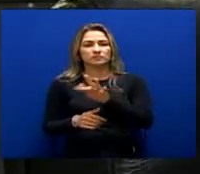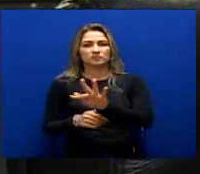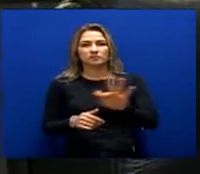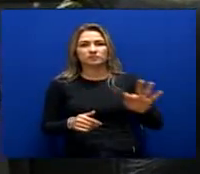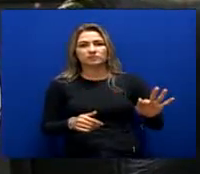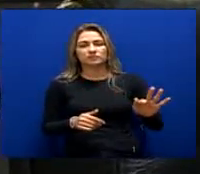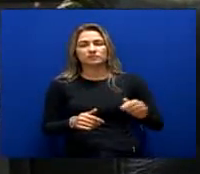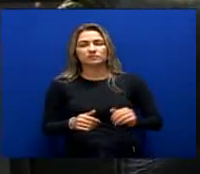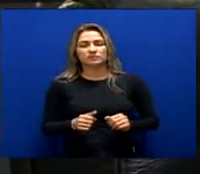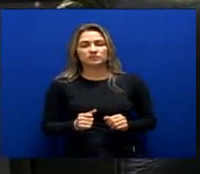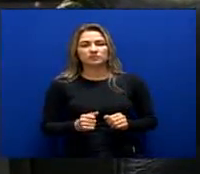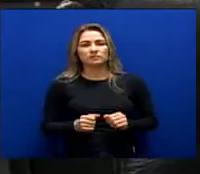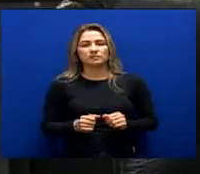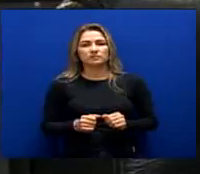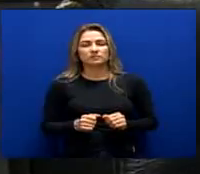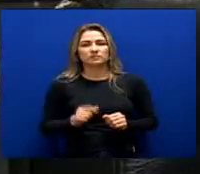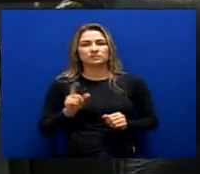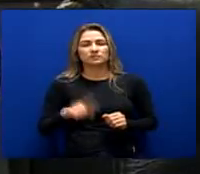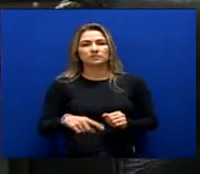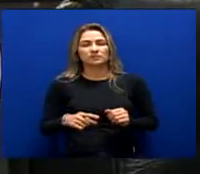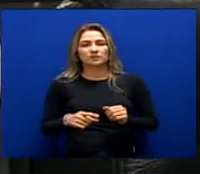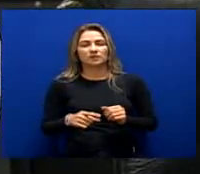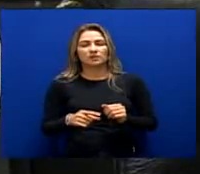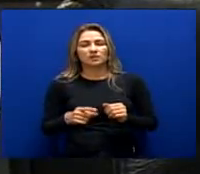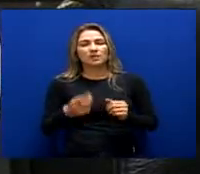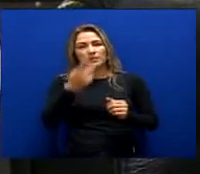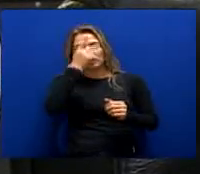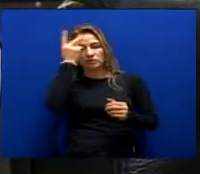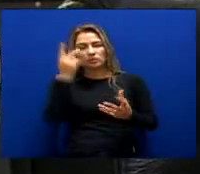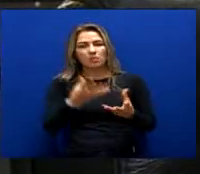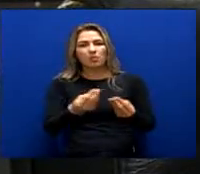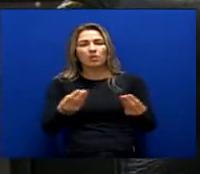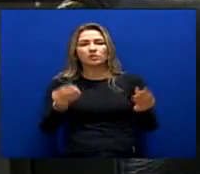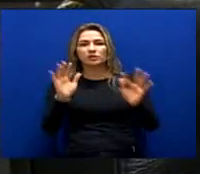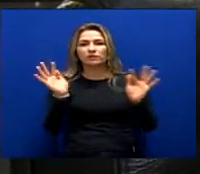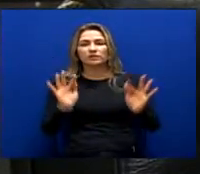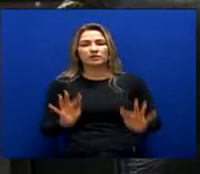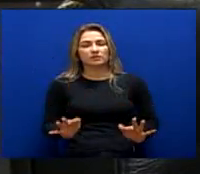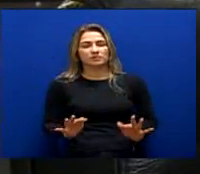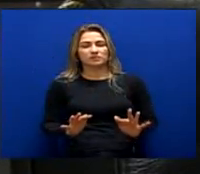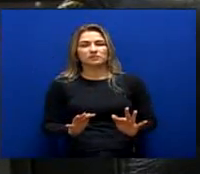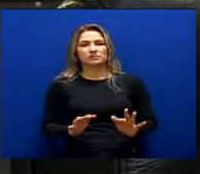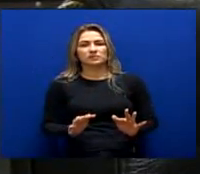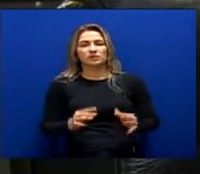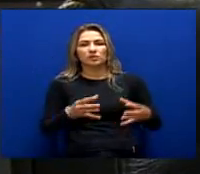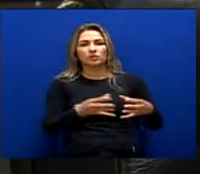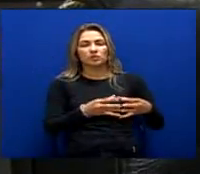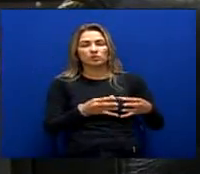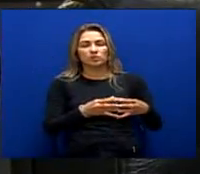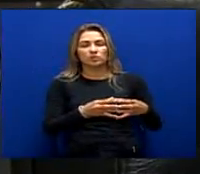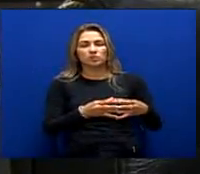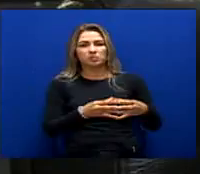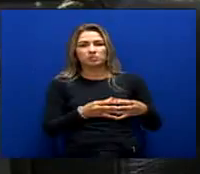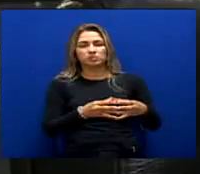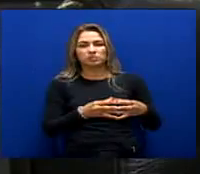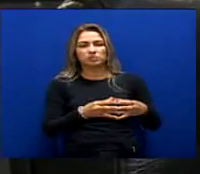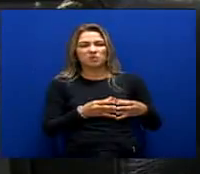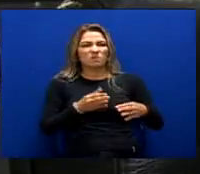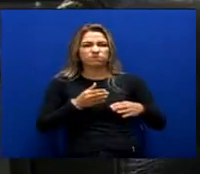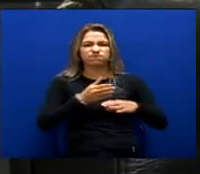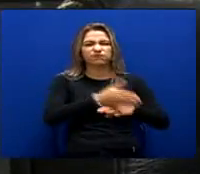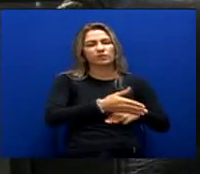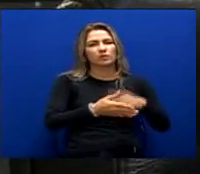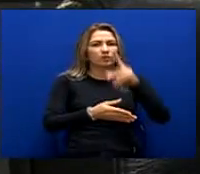mesa e fizemos a felicidade de muita gente com a questão da desistiu não sorocaba não fez a felicidade